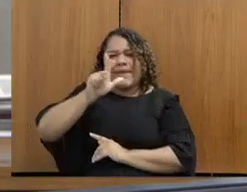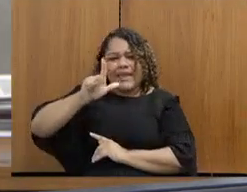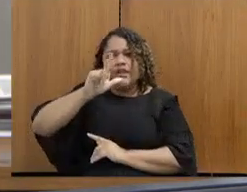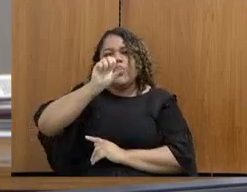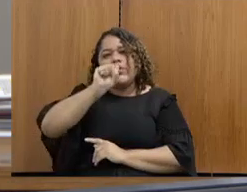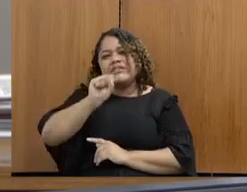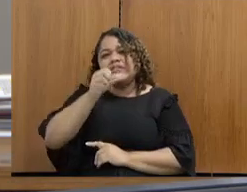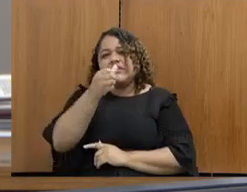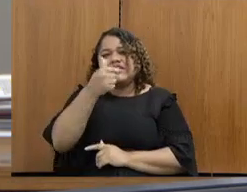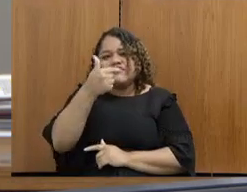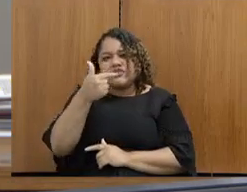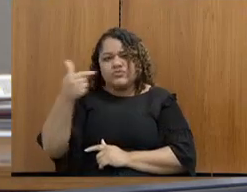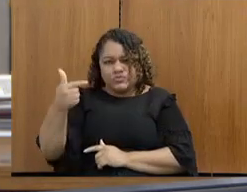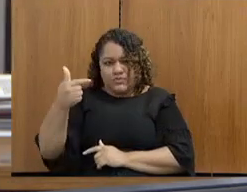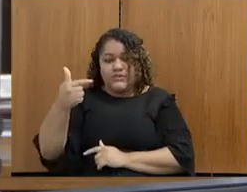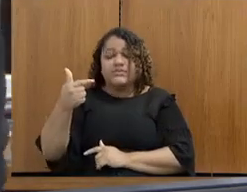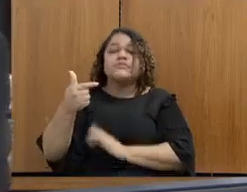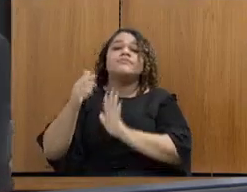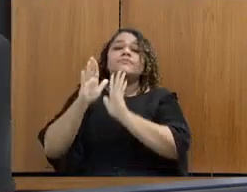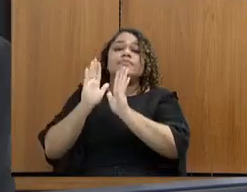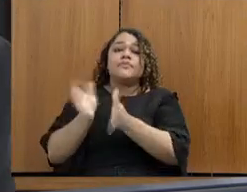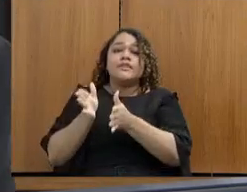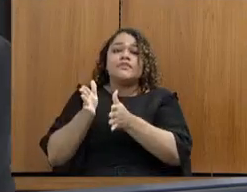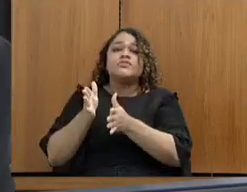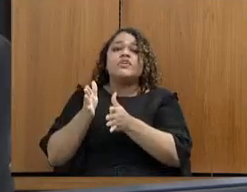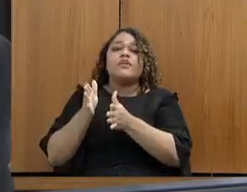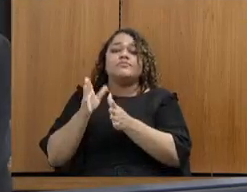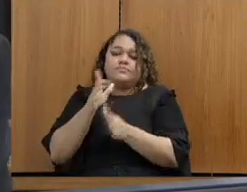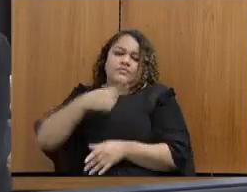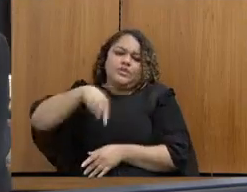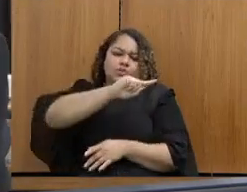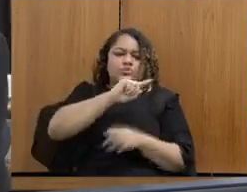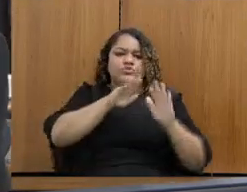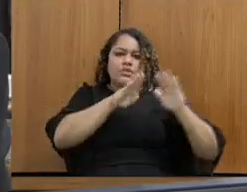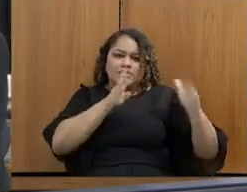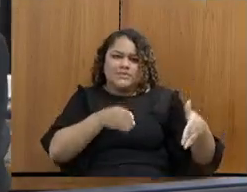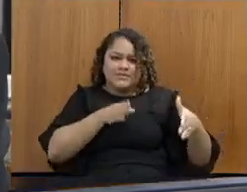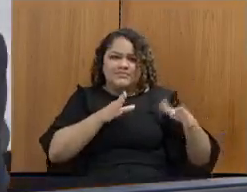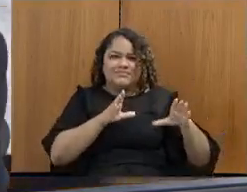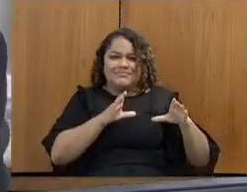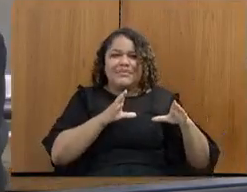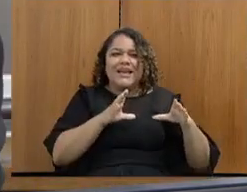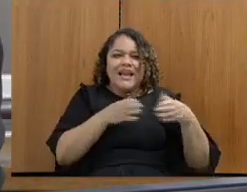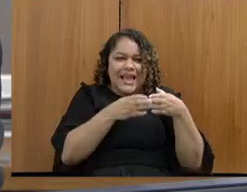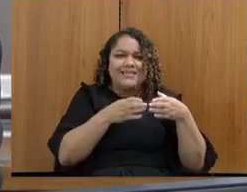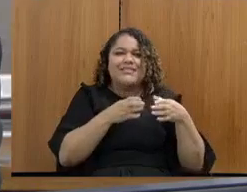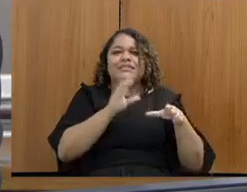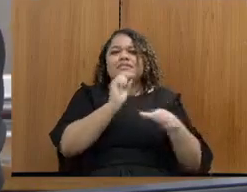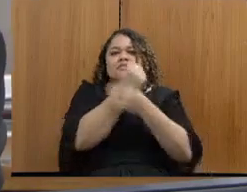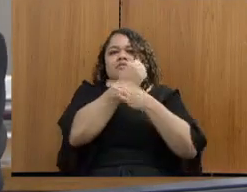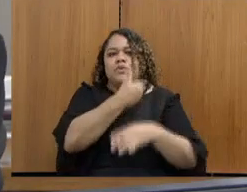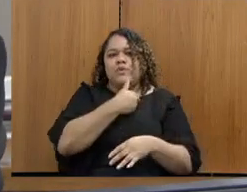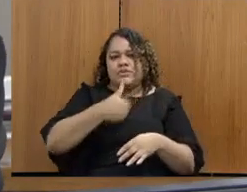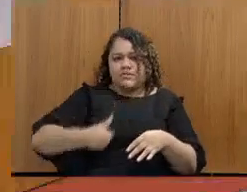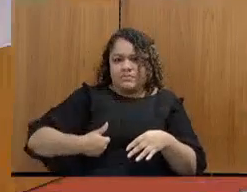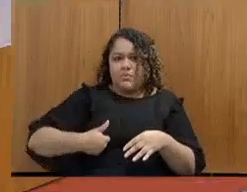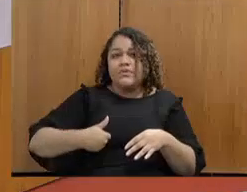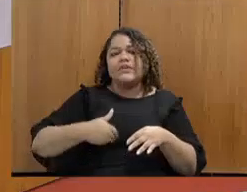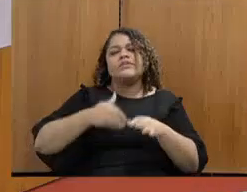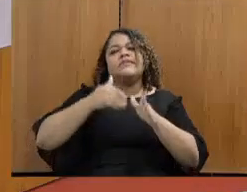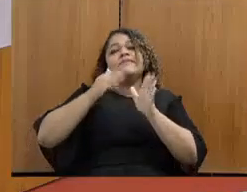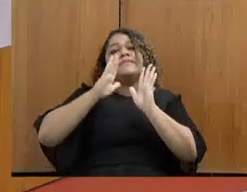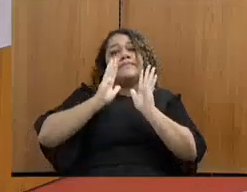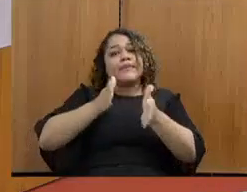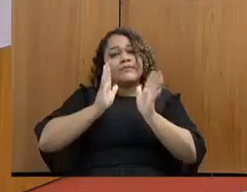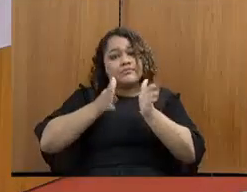concede né e que todos nós da bancada da Segurança Pública viu Cristiano fez questão de deixar isso muito claro várias vezes repetir isso